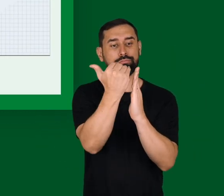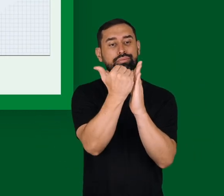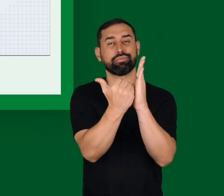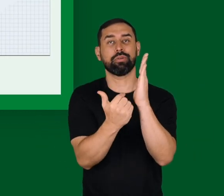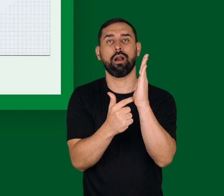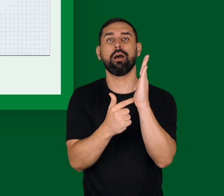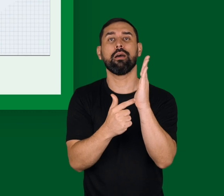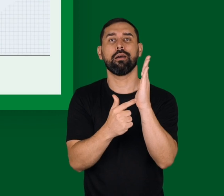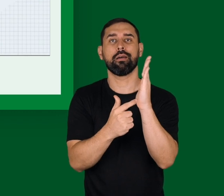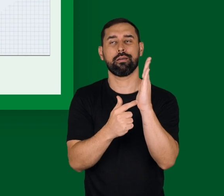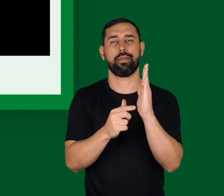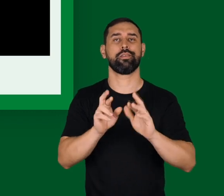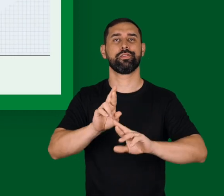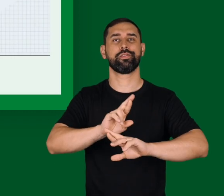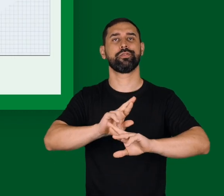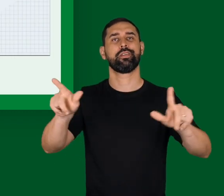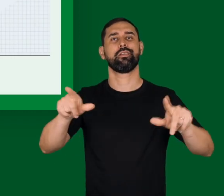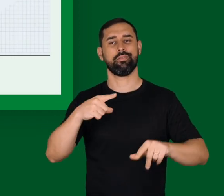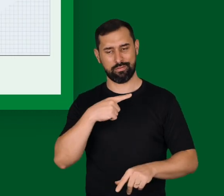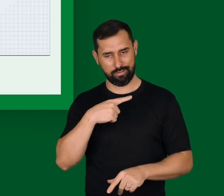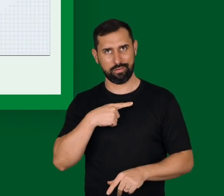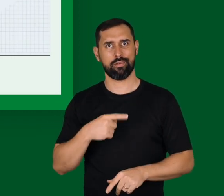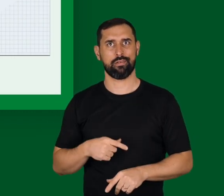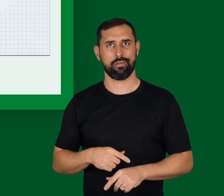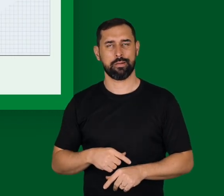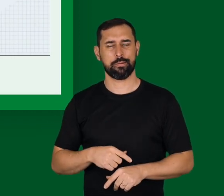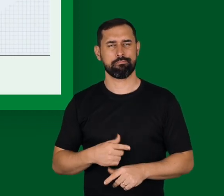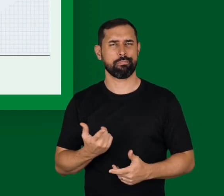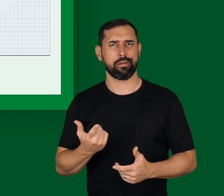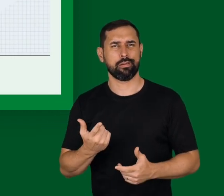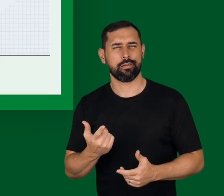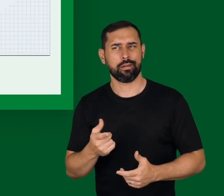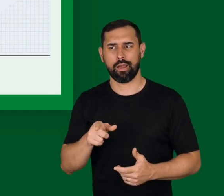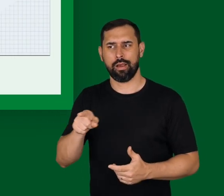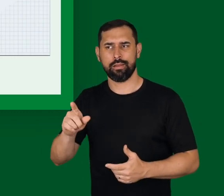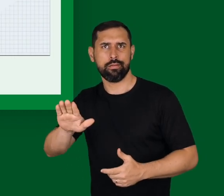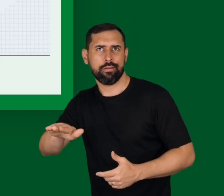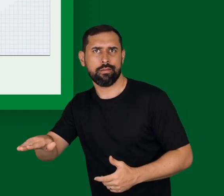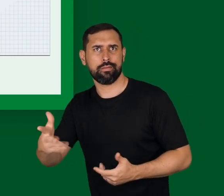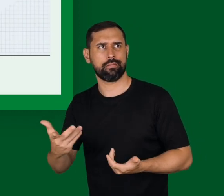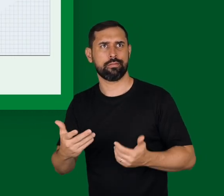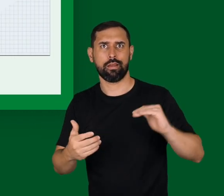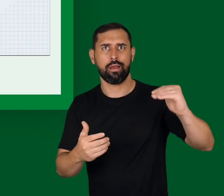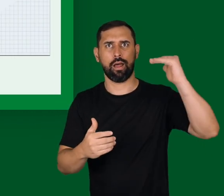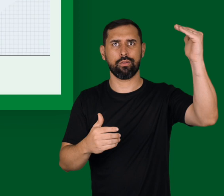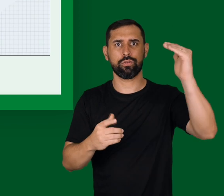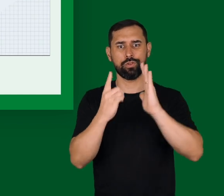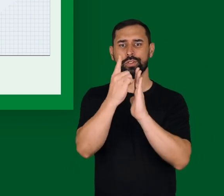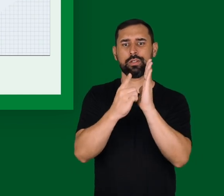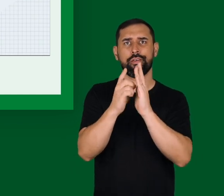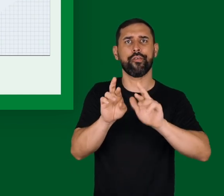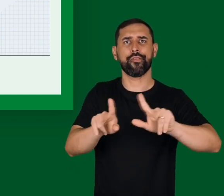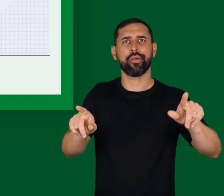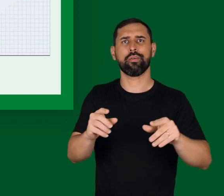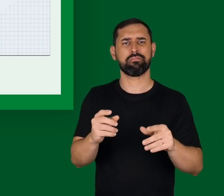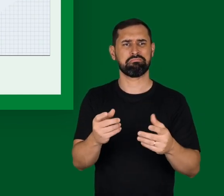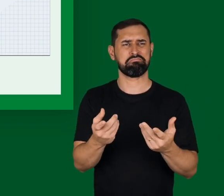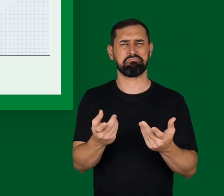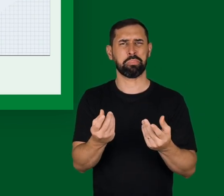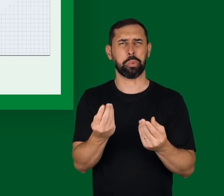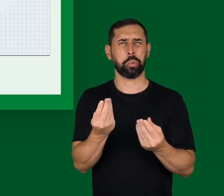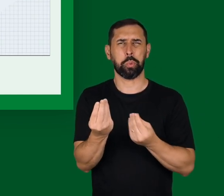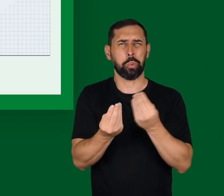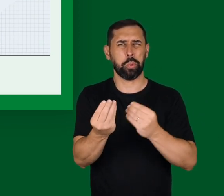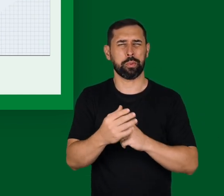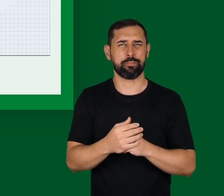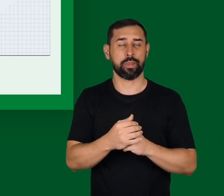todas as diretrizes vão estar diferentes da reanimação do adulto. Tá? E o que veio de diferente? Quando a gente está